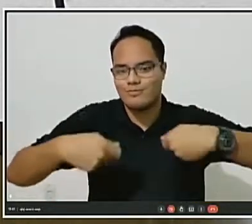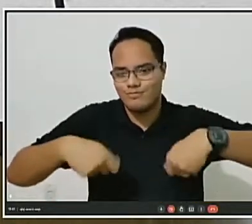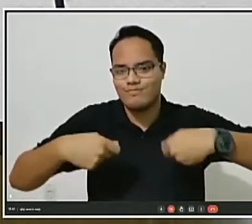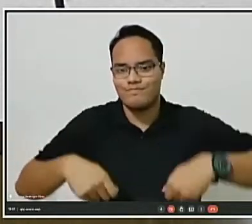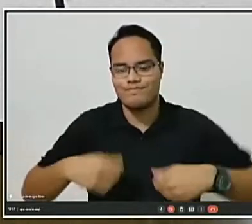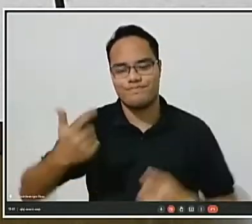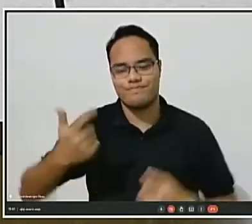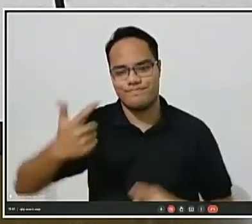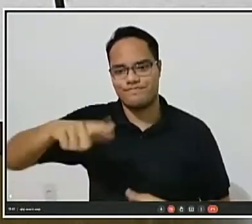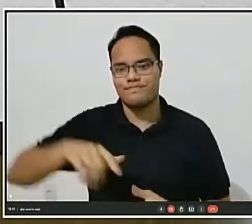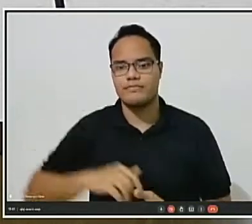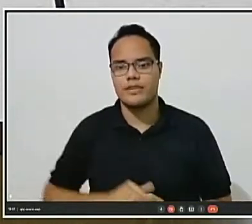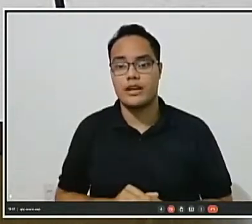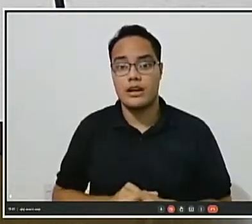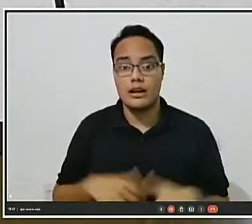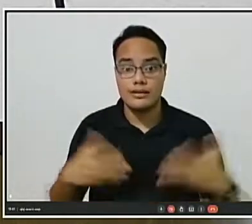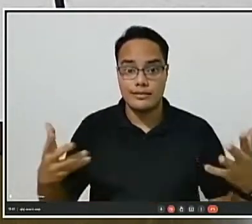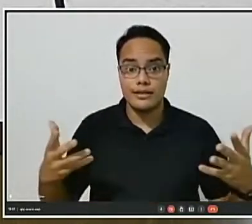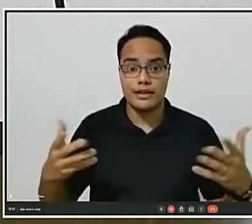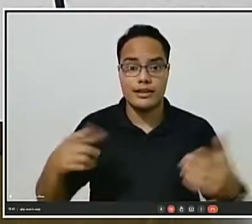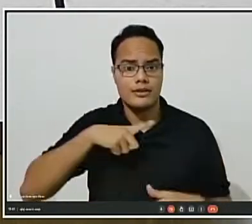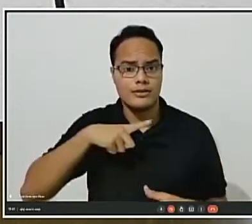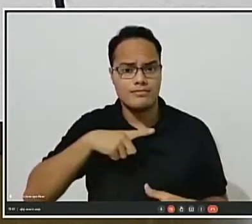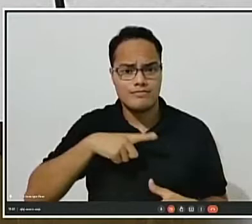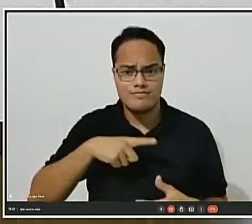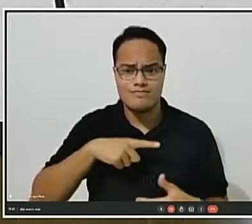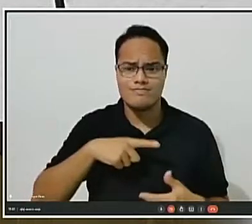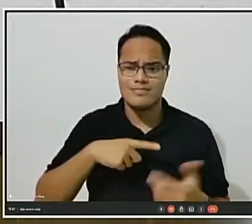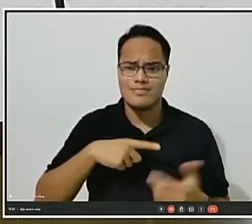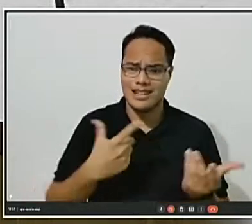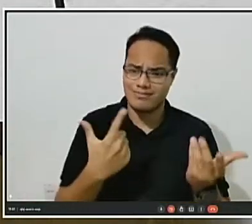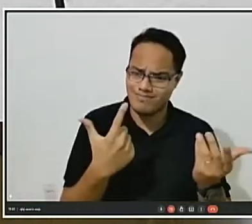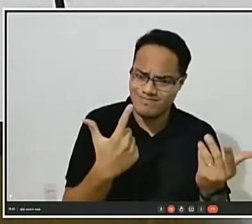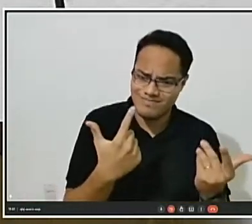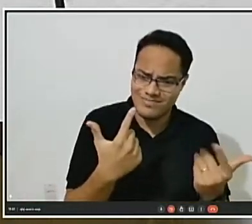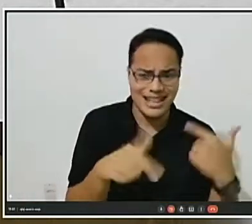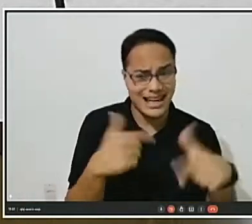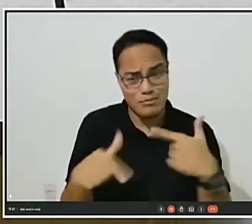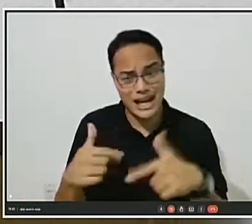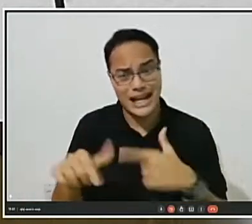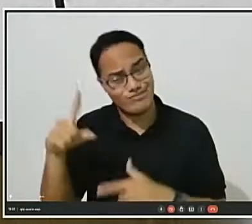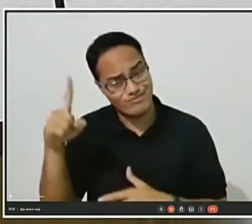Então, são coisas que é bastante difícil, né?